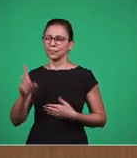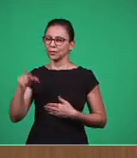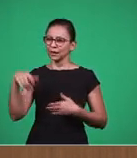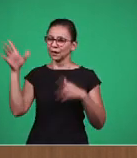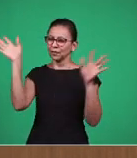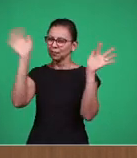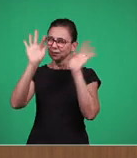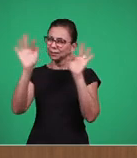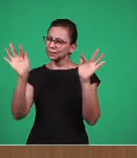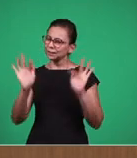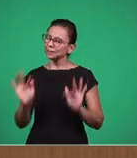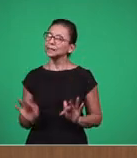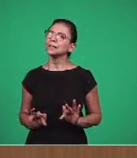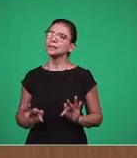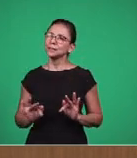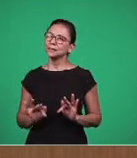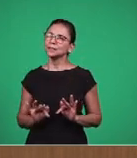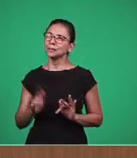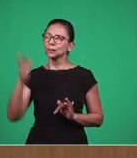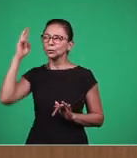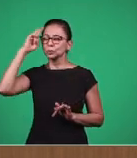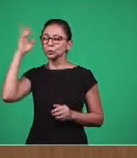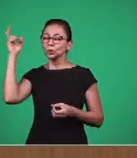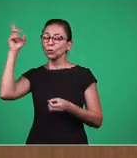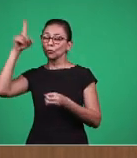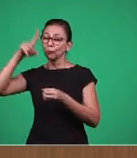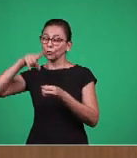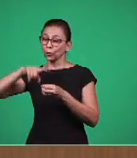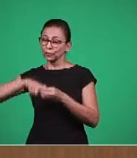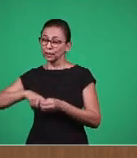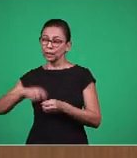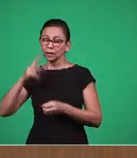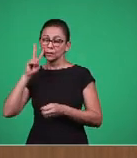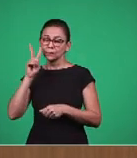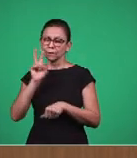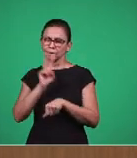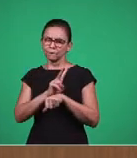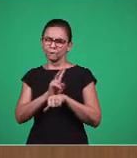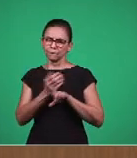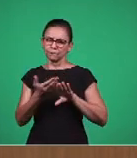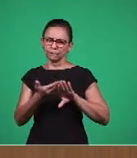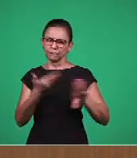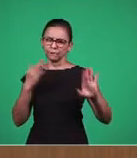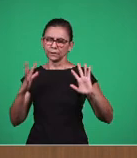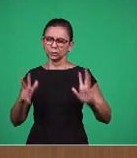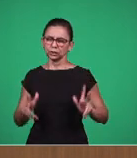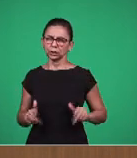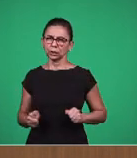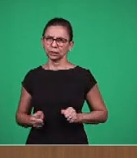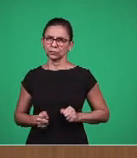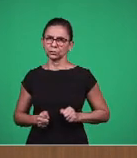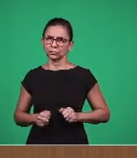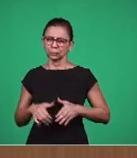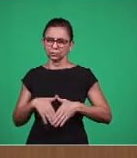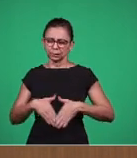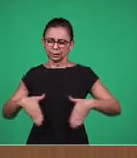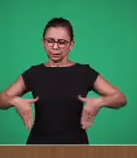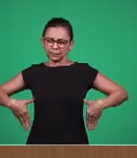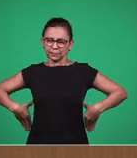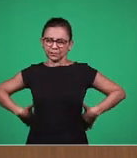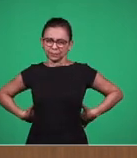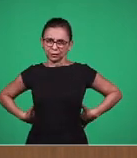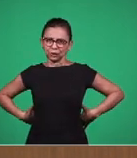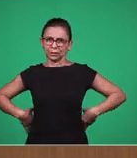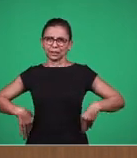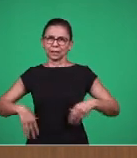Senhor vier achar vigiando, em verdade vos digo que se cingirá e os fará assentar à mesa